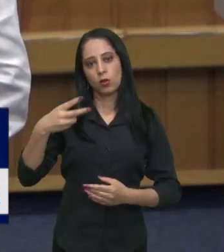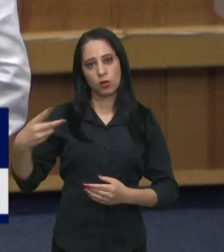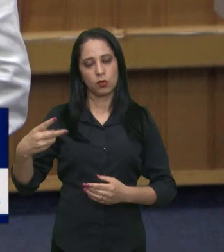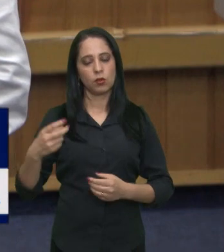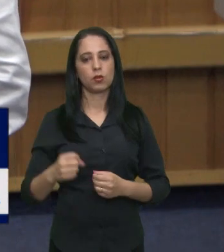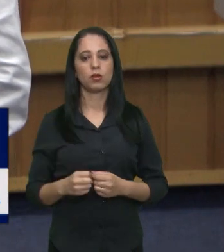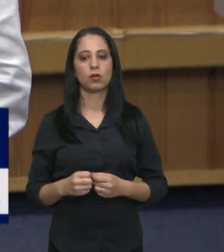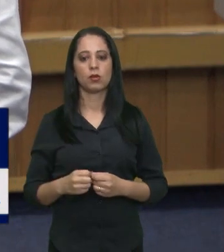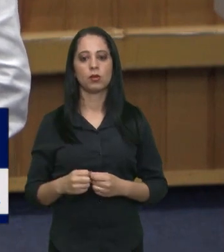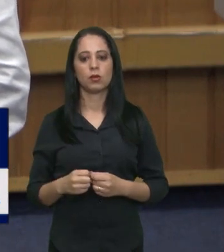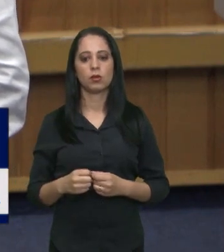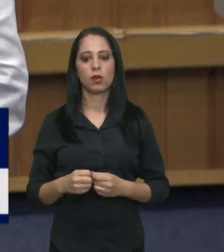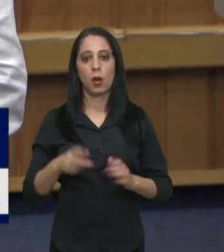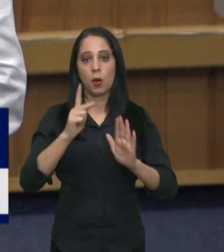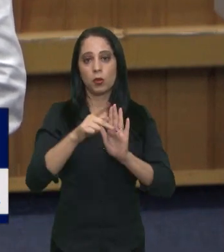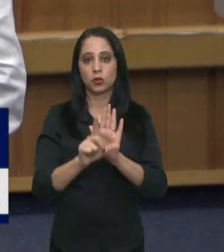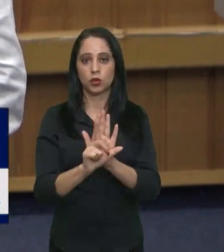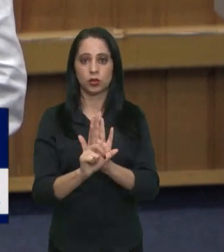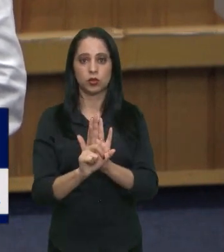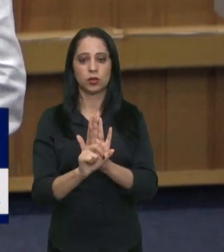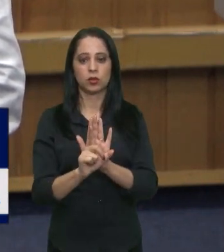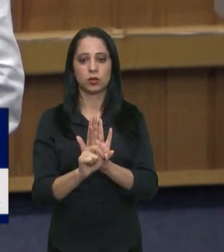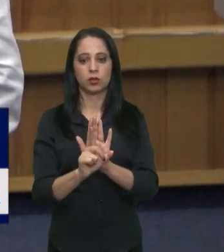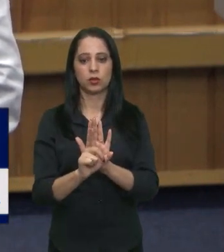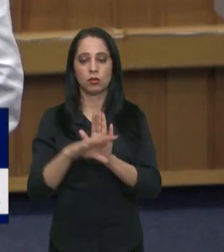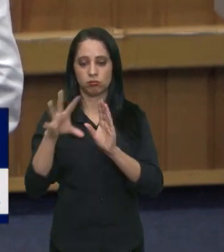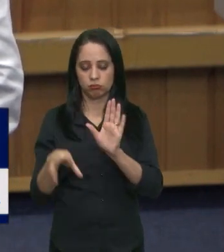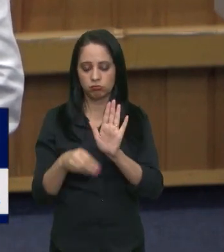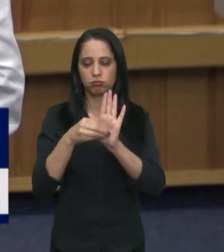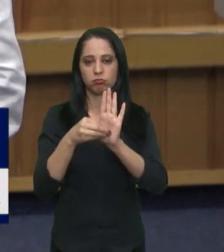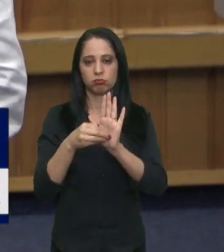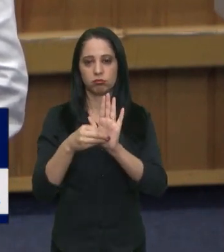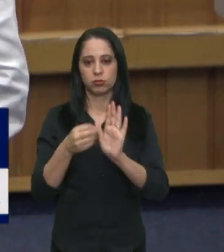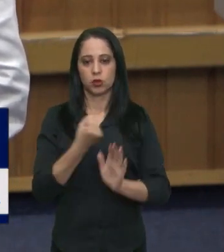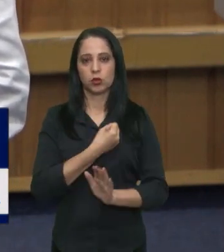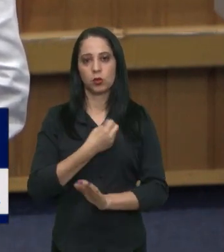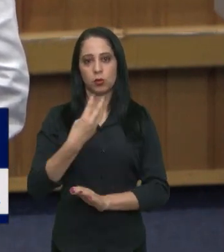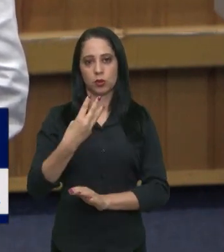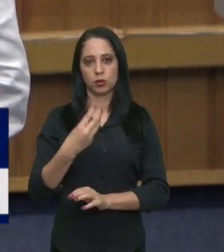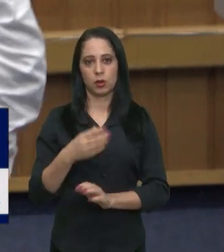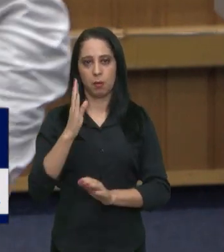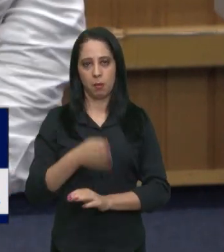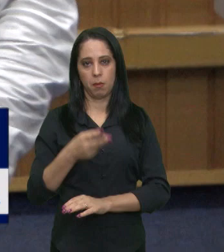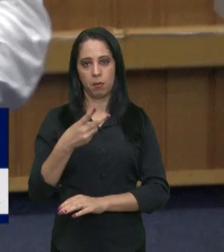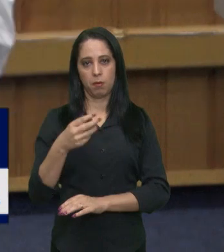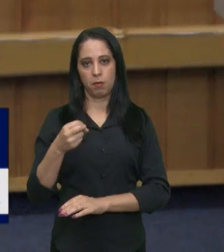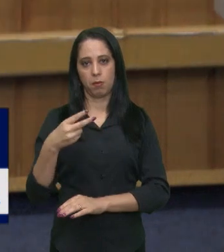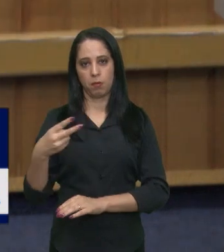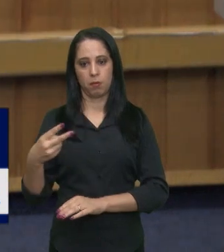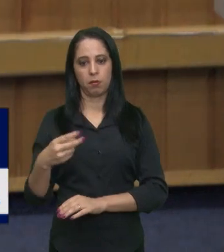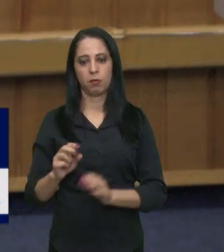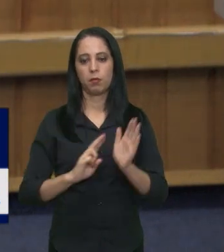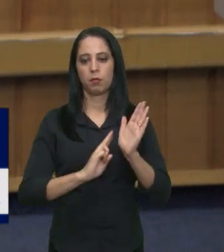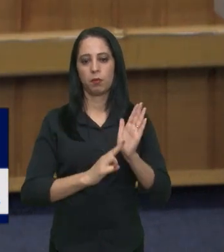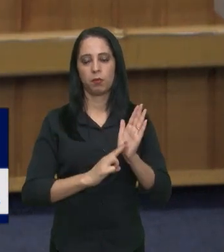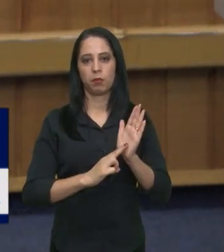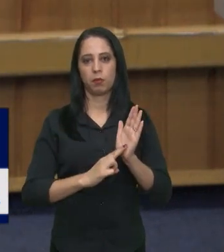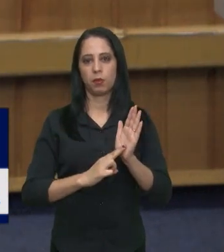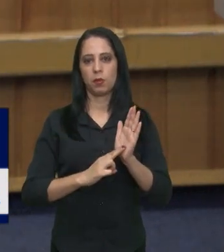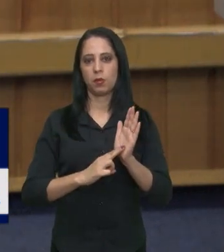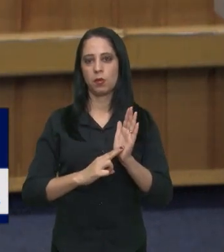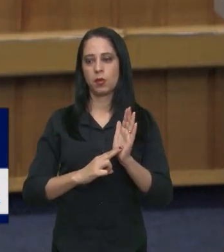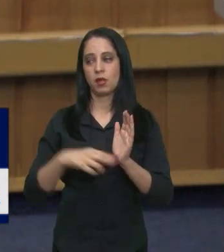1357/2022, projeto de lei complementar número 3/2022, autoria do